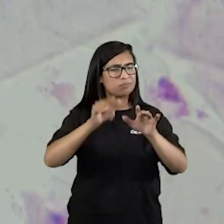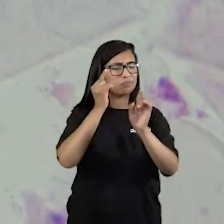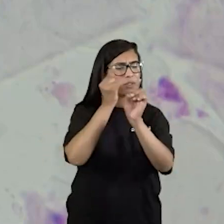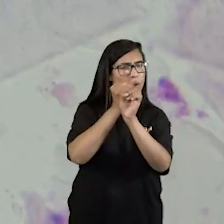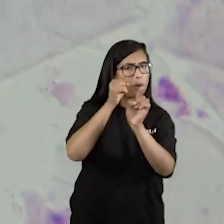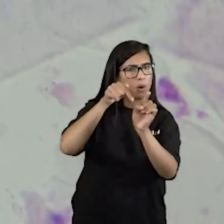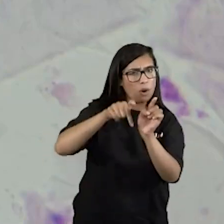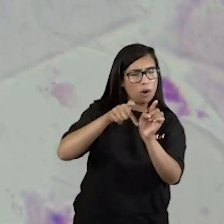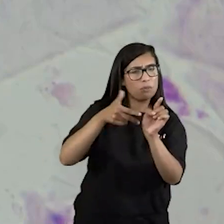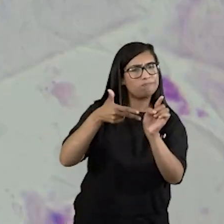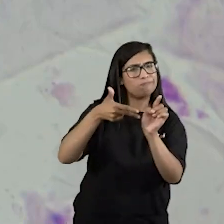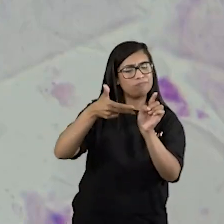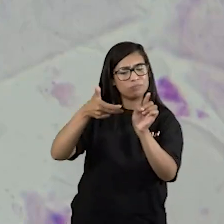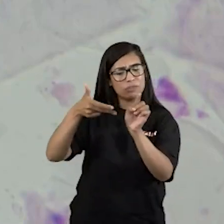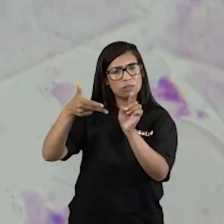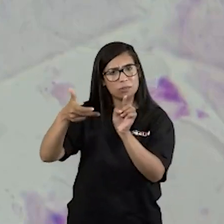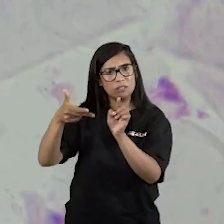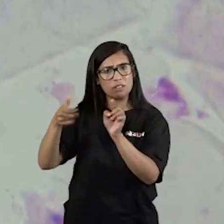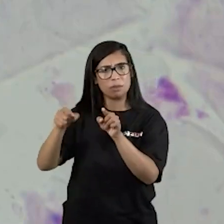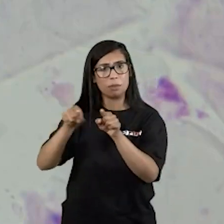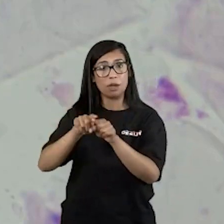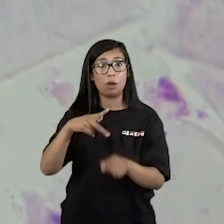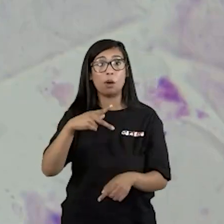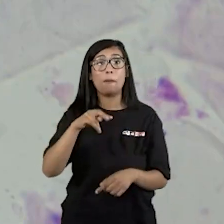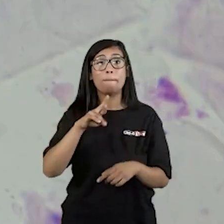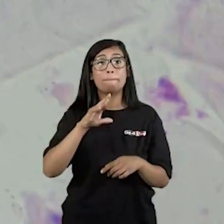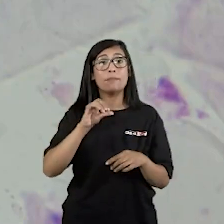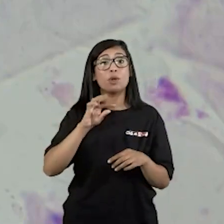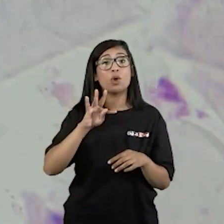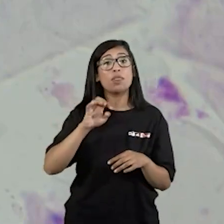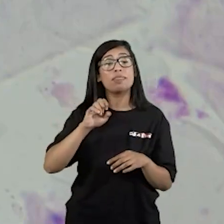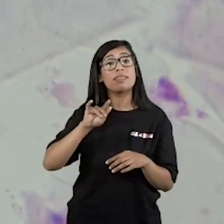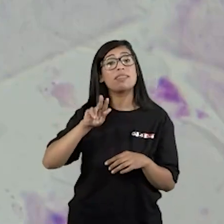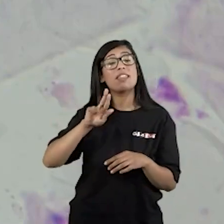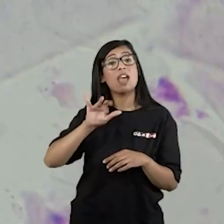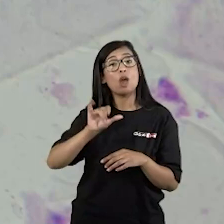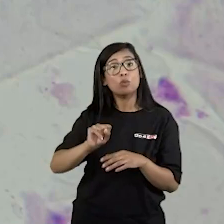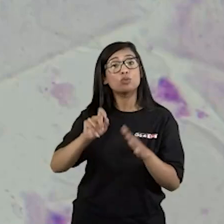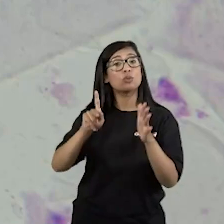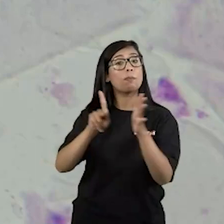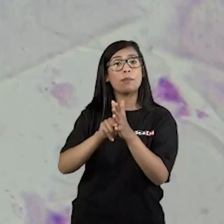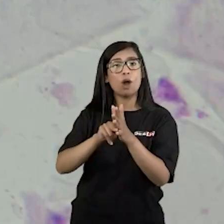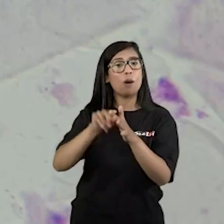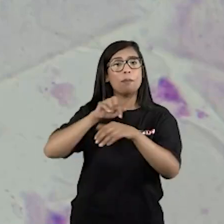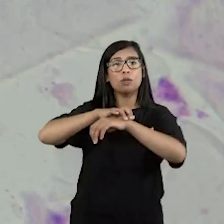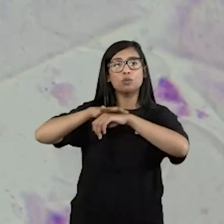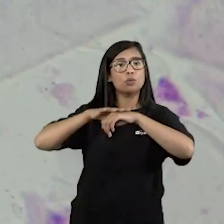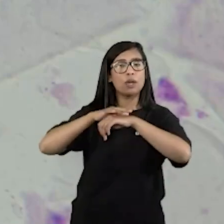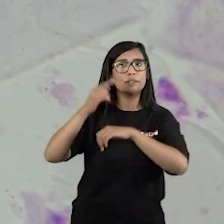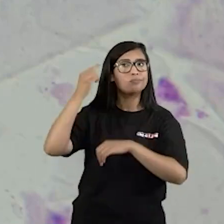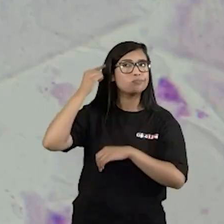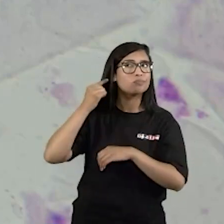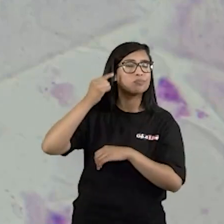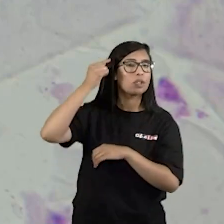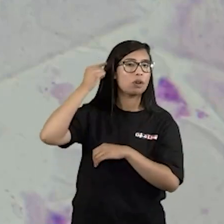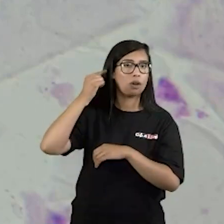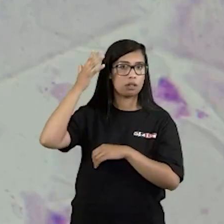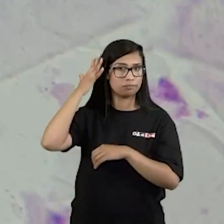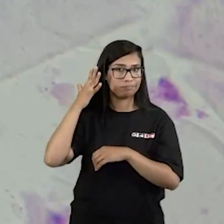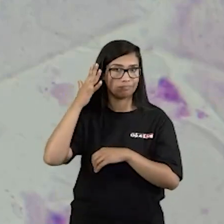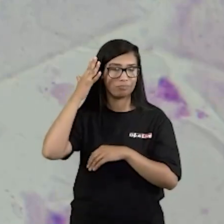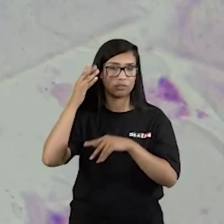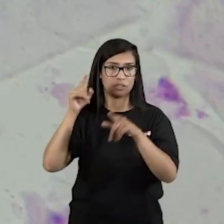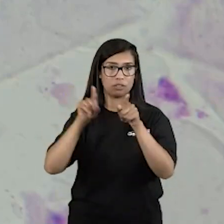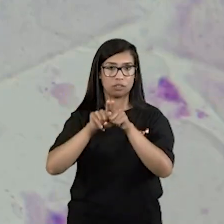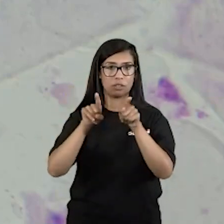gente precisa pensar em proteus, que é uma infecção importante na orelha. Então, aqui a gente vê cocos e